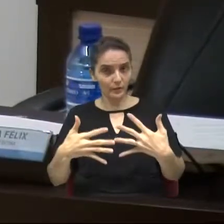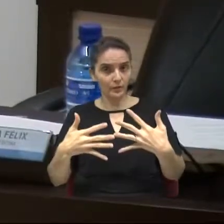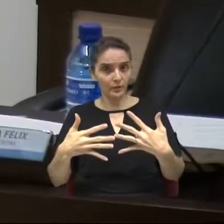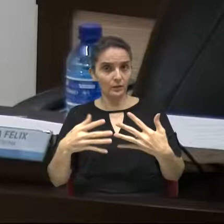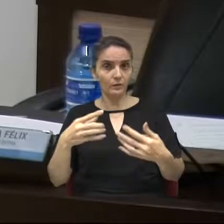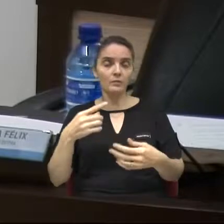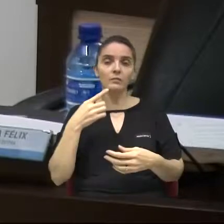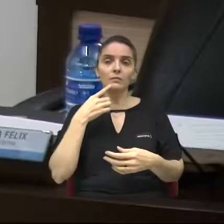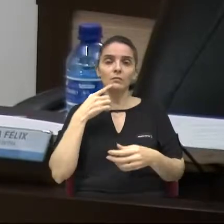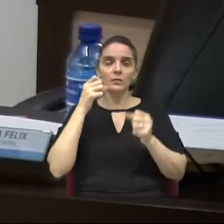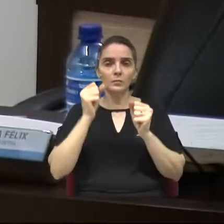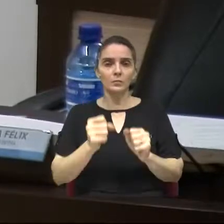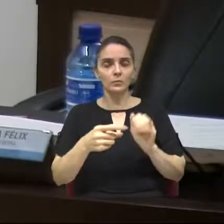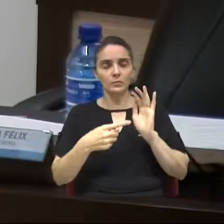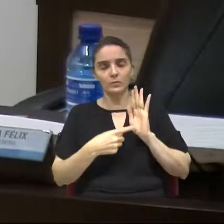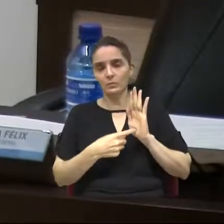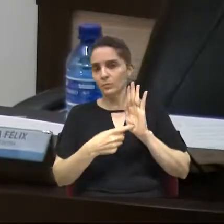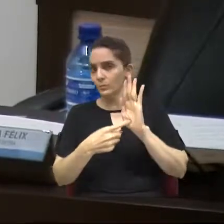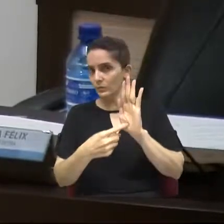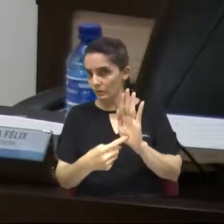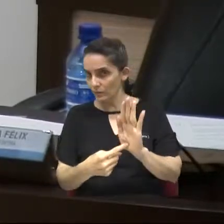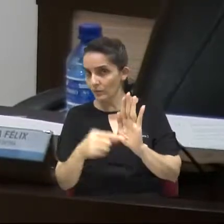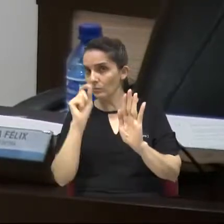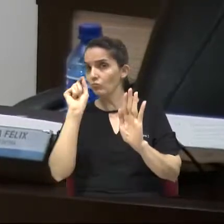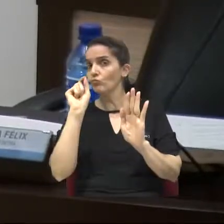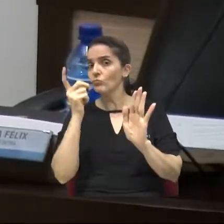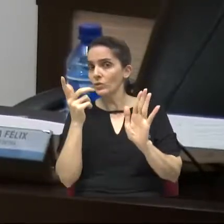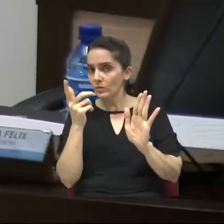possa mostrar que, de fato,